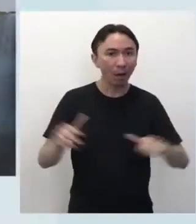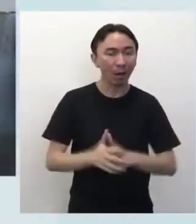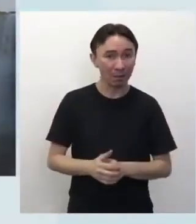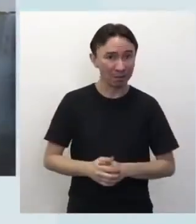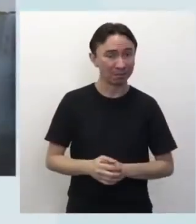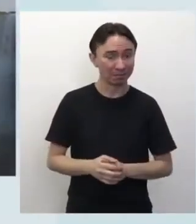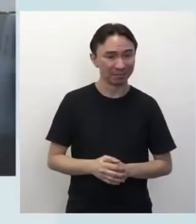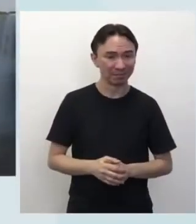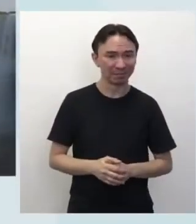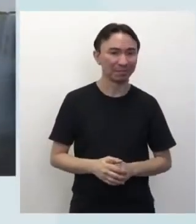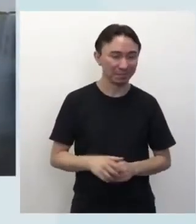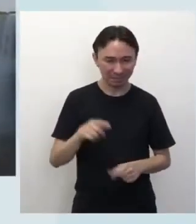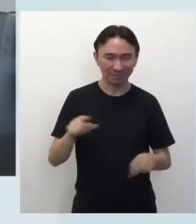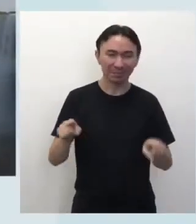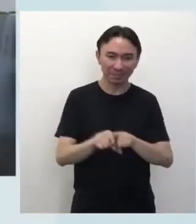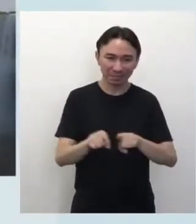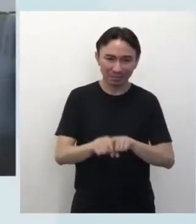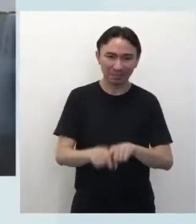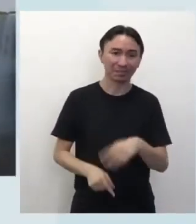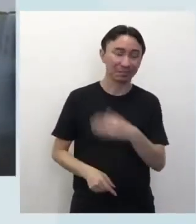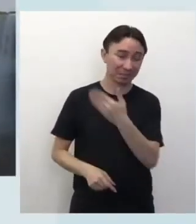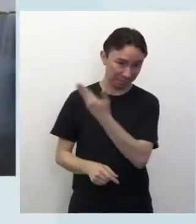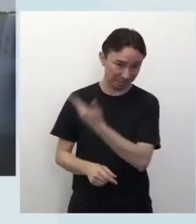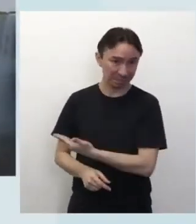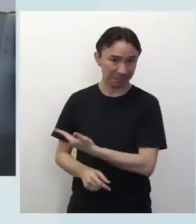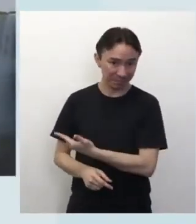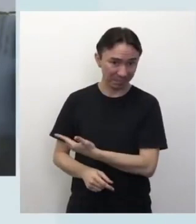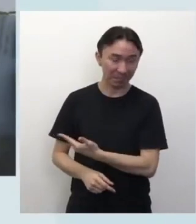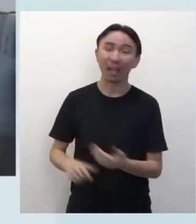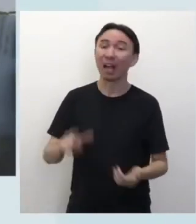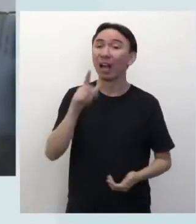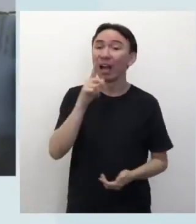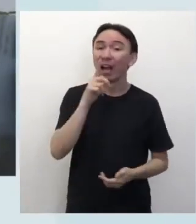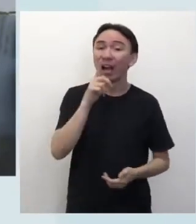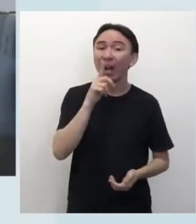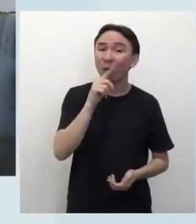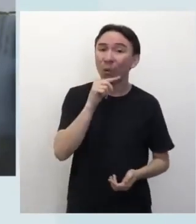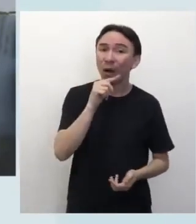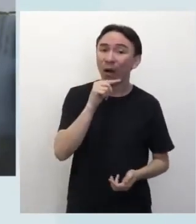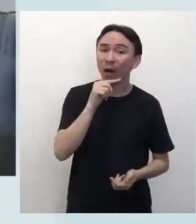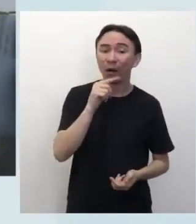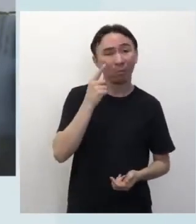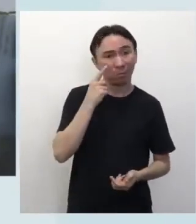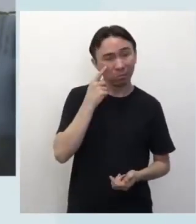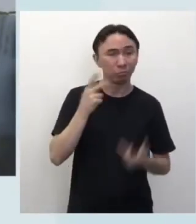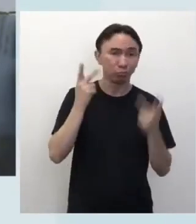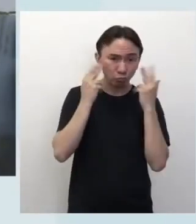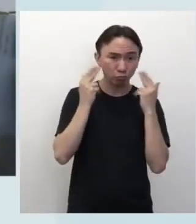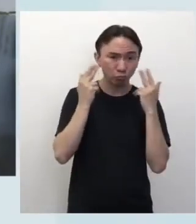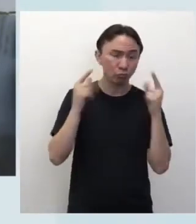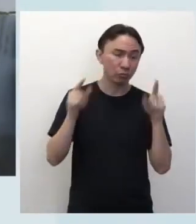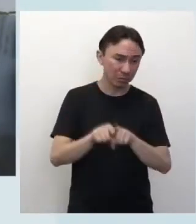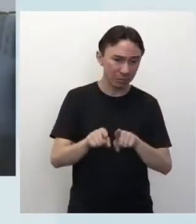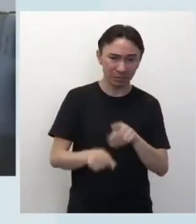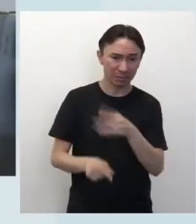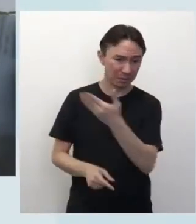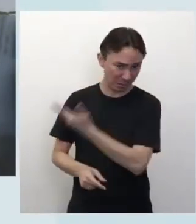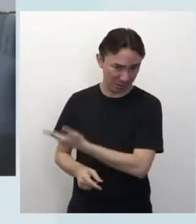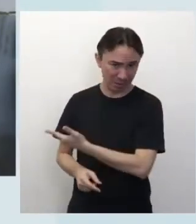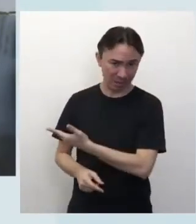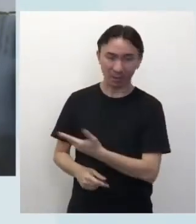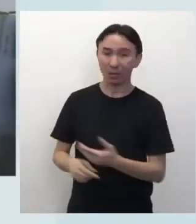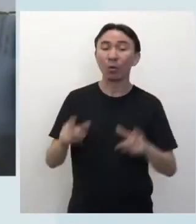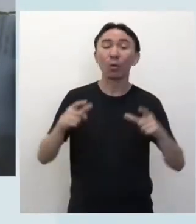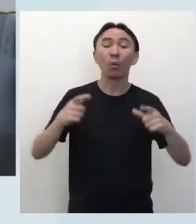outro elemento natural aí, que é a hidrografia. Tá? Que aí nós temos aí o exemplo das cataratas do Iguaçu, na bacia do Paraná.